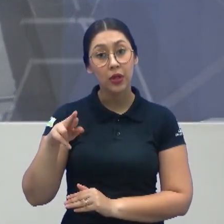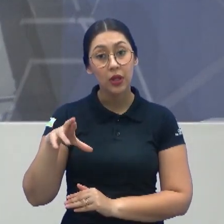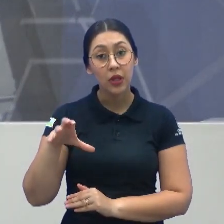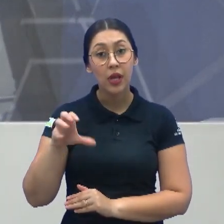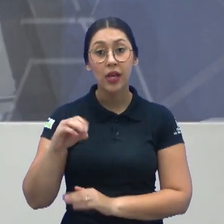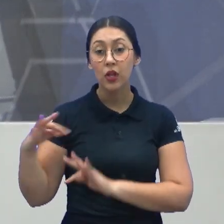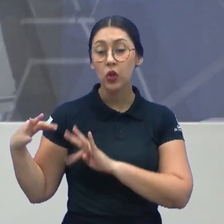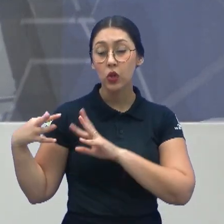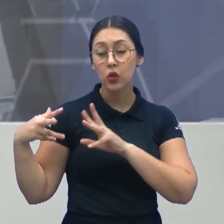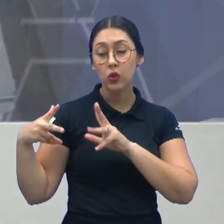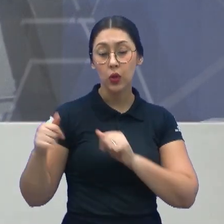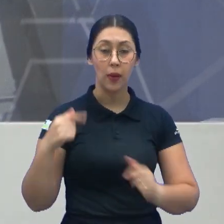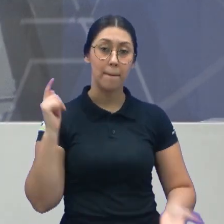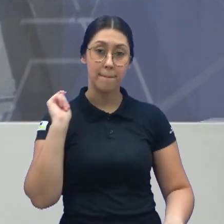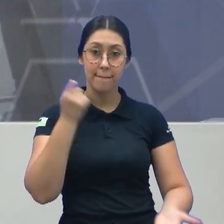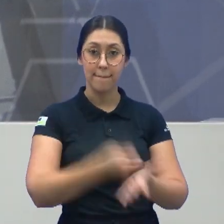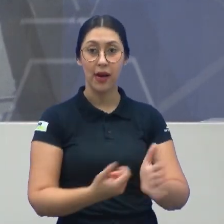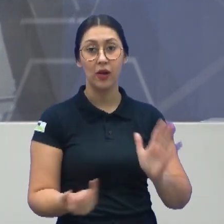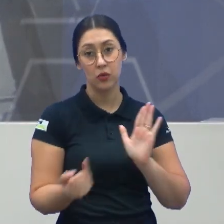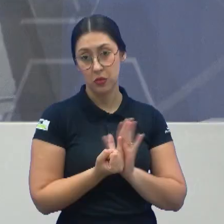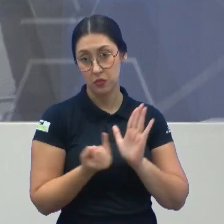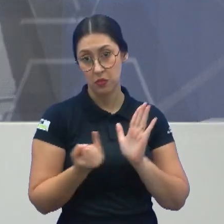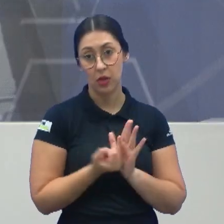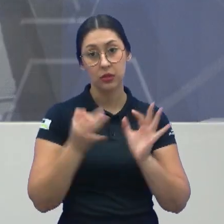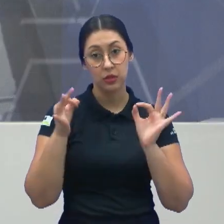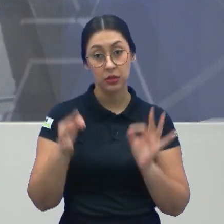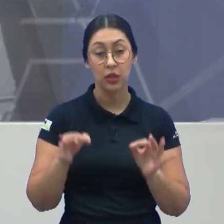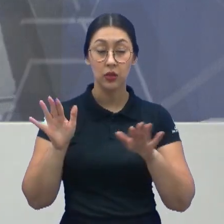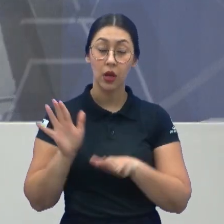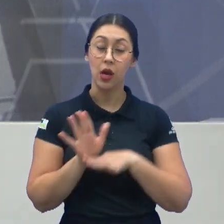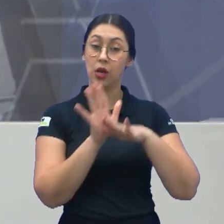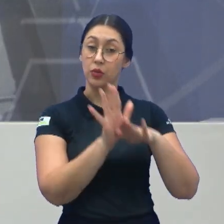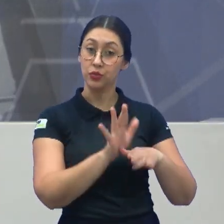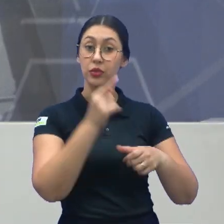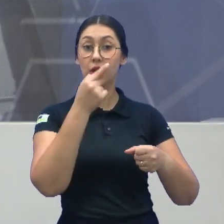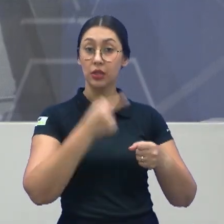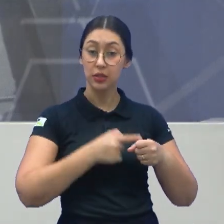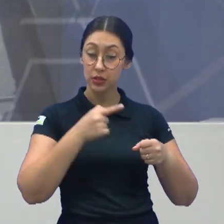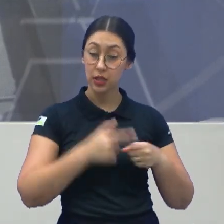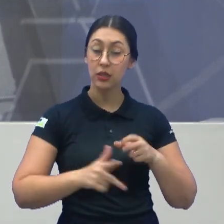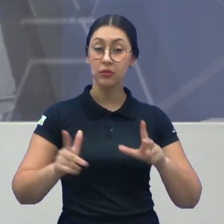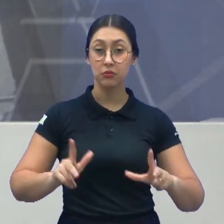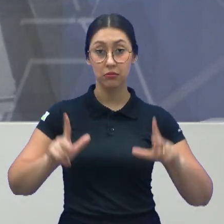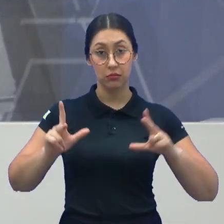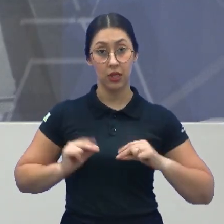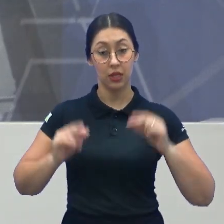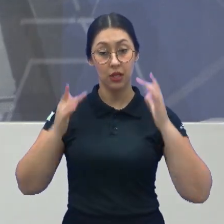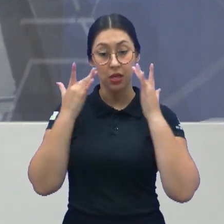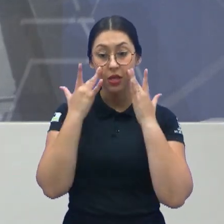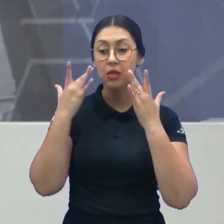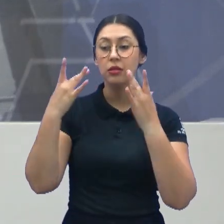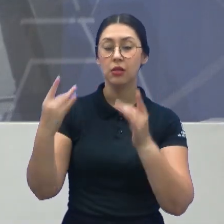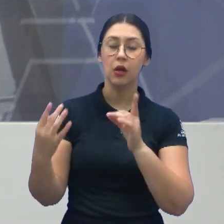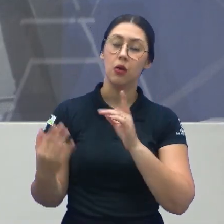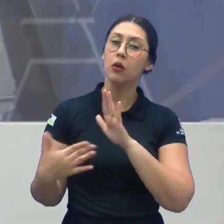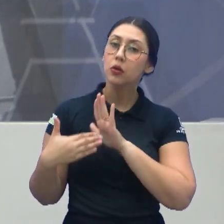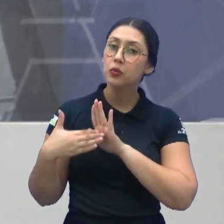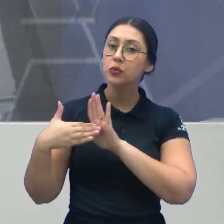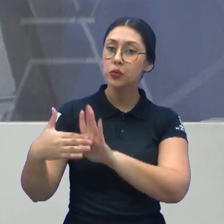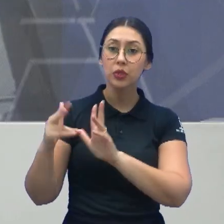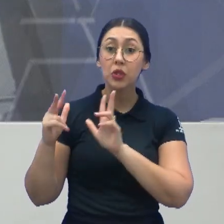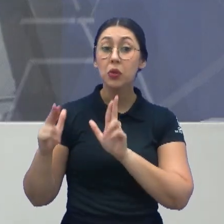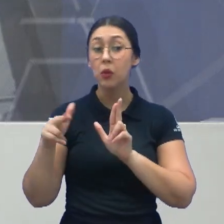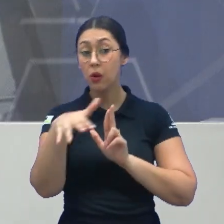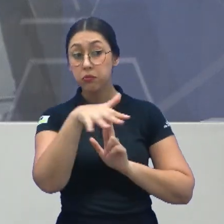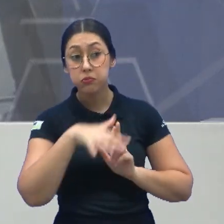seus impostos, contribuem para a cidade e merecem ser ouvidos e atendidos como qualquer outro morador da